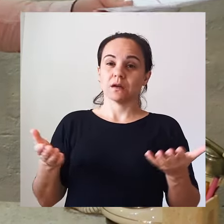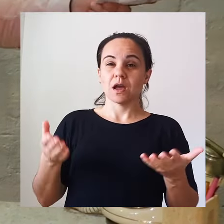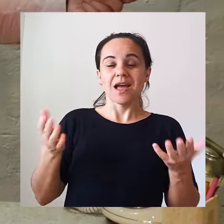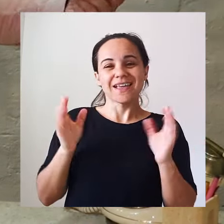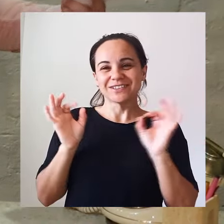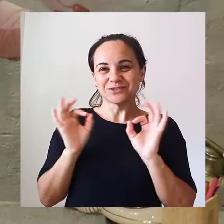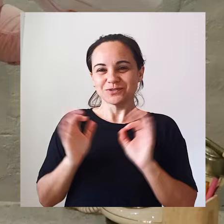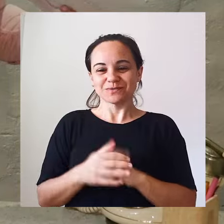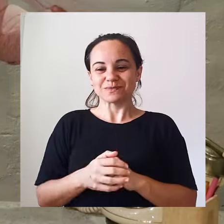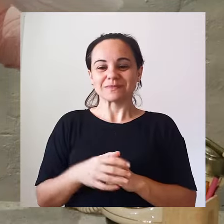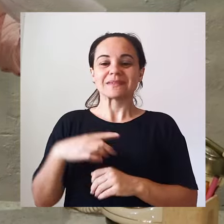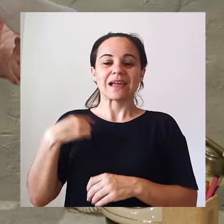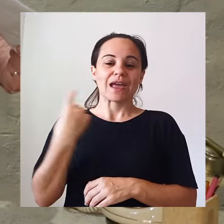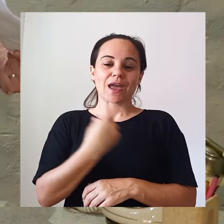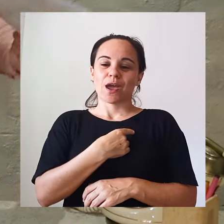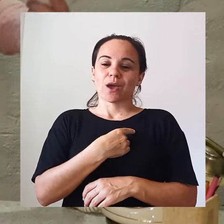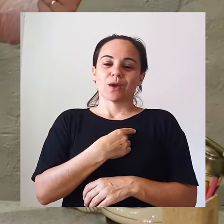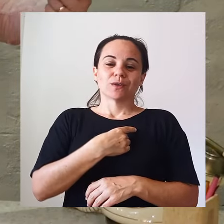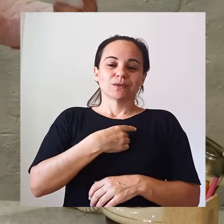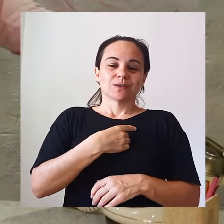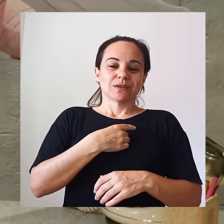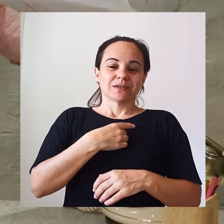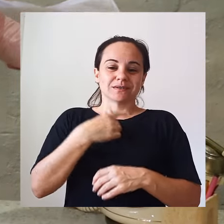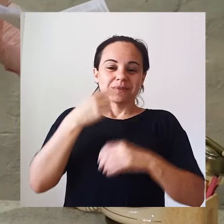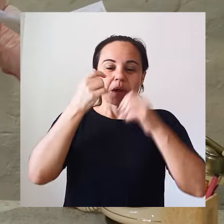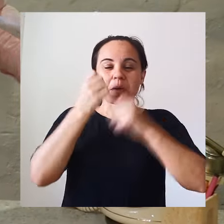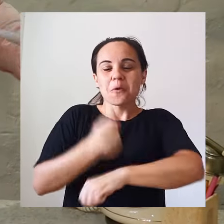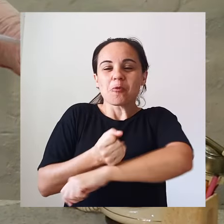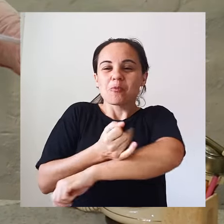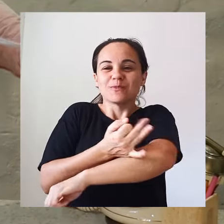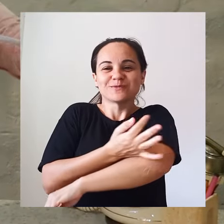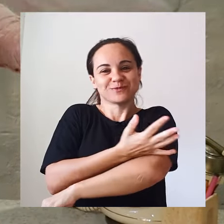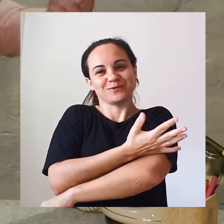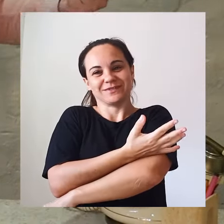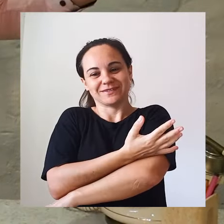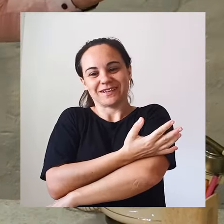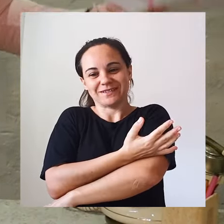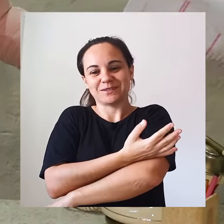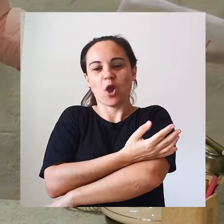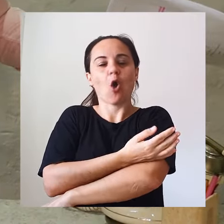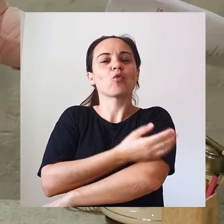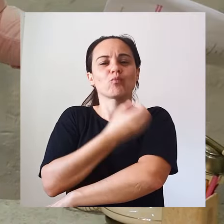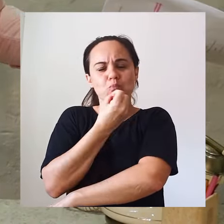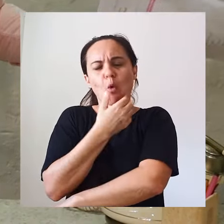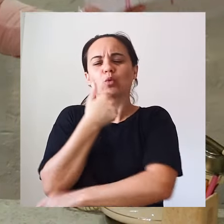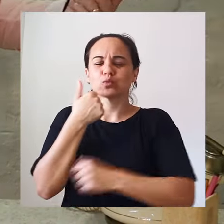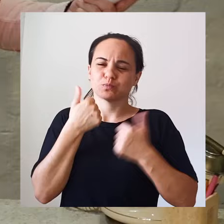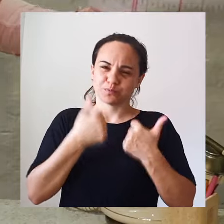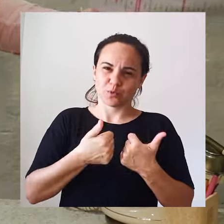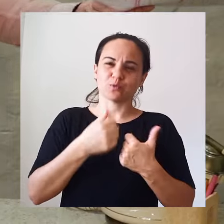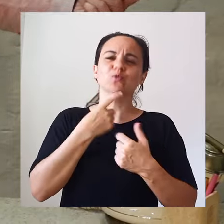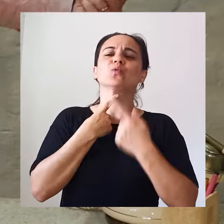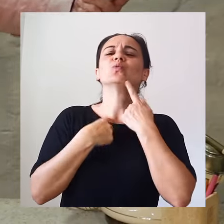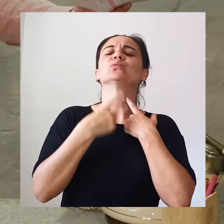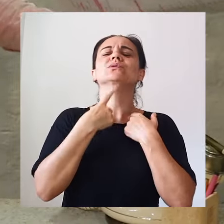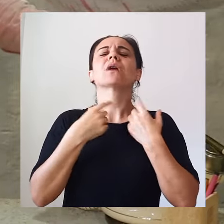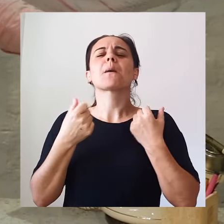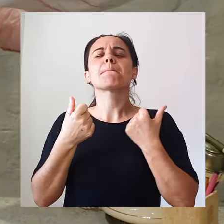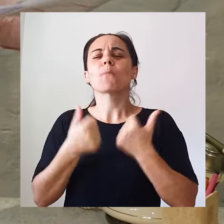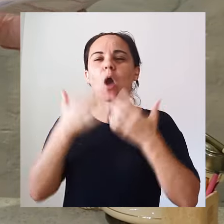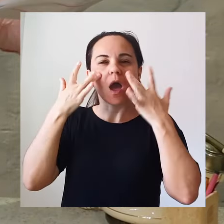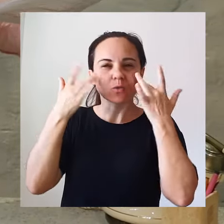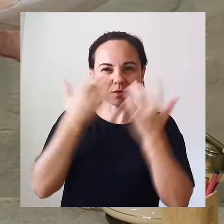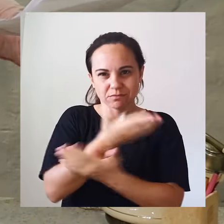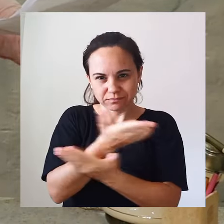Ai, gente, eu tô até emocionada, eu tô. Ficou muito bom. Bom,